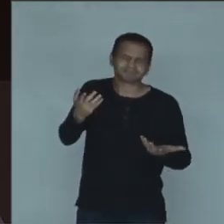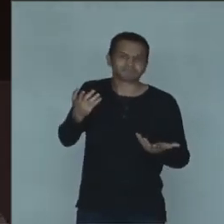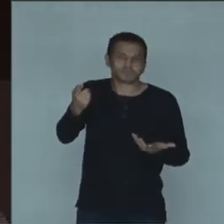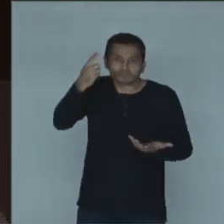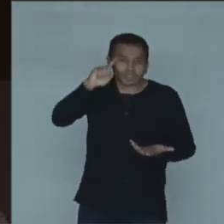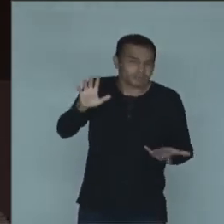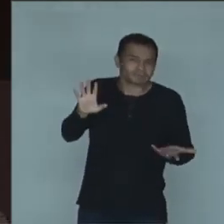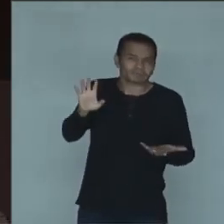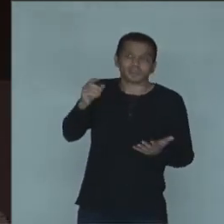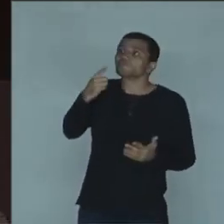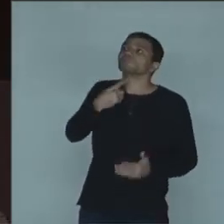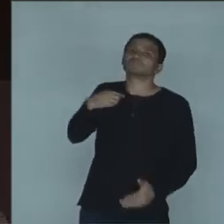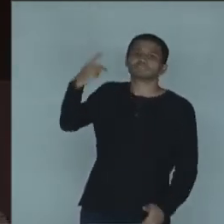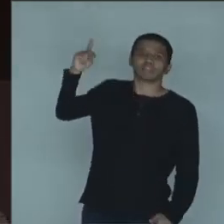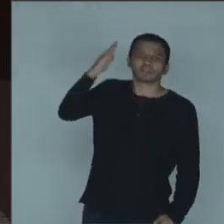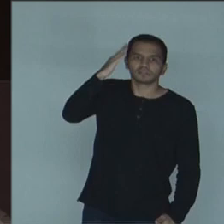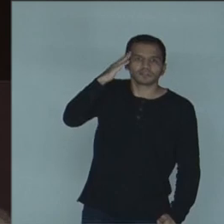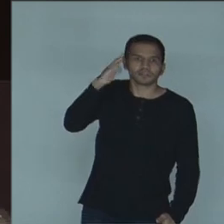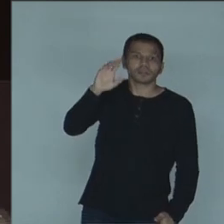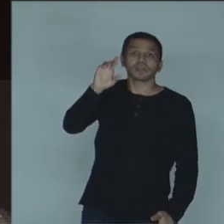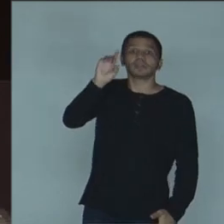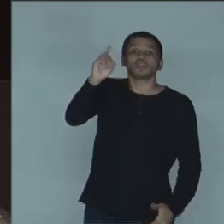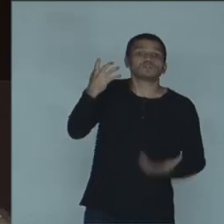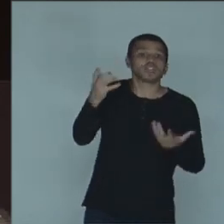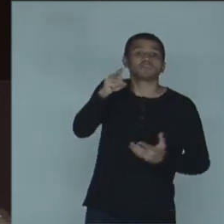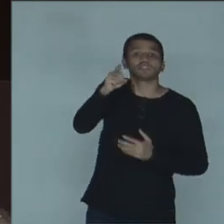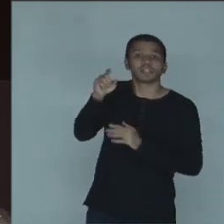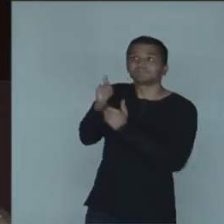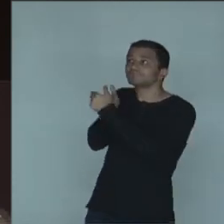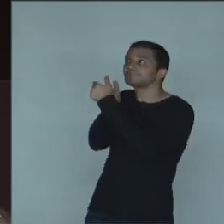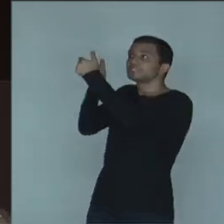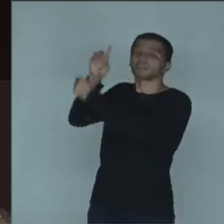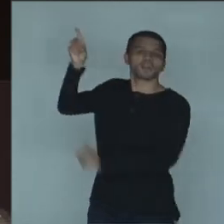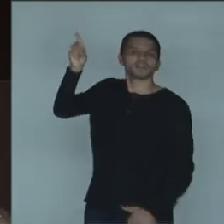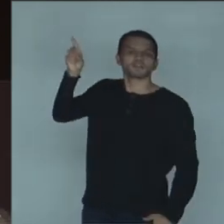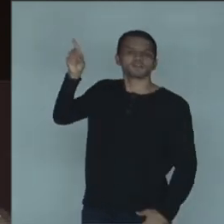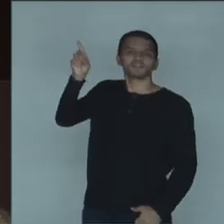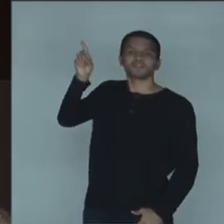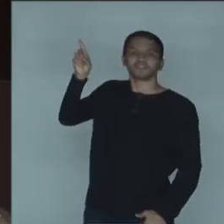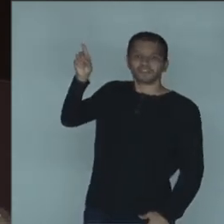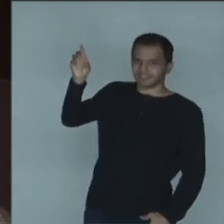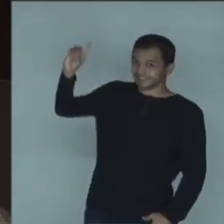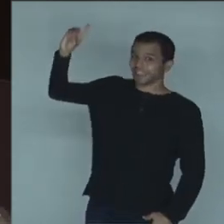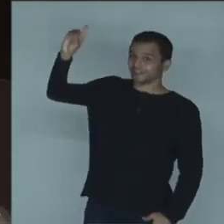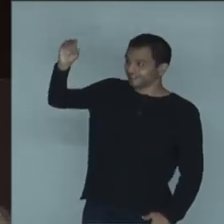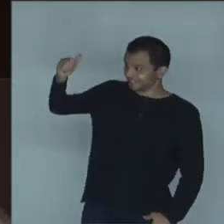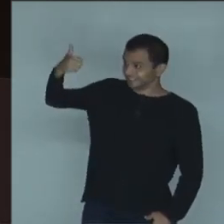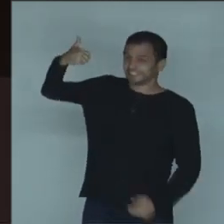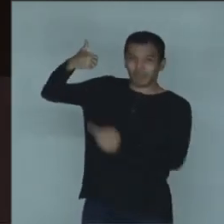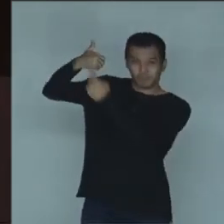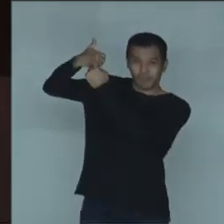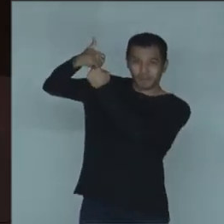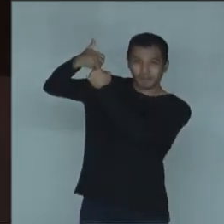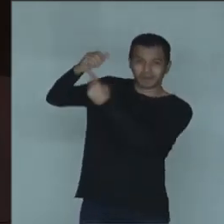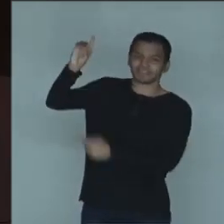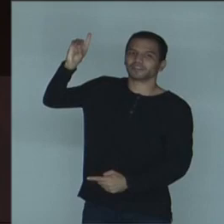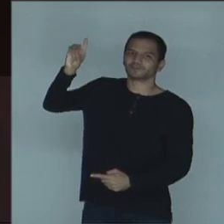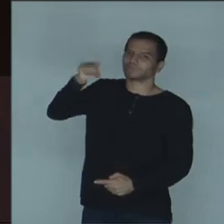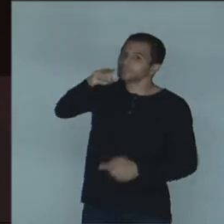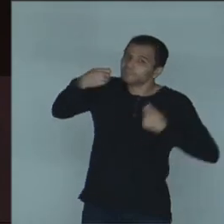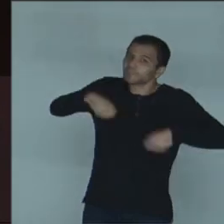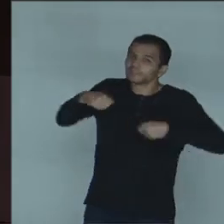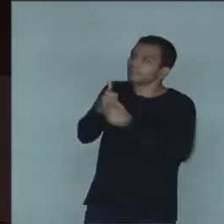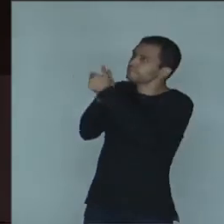é mas muito fizeram da sua vida agora o seu alvo obter seguidores tô com tantos seguidores